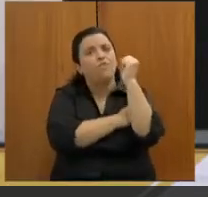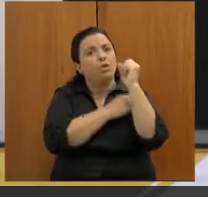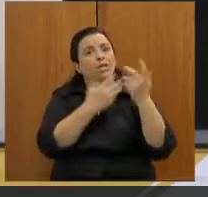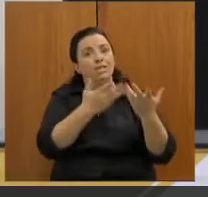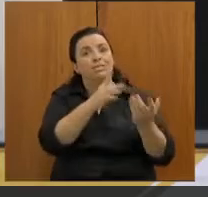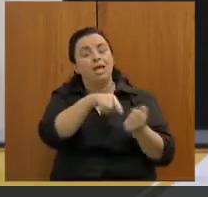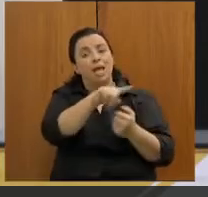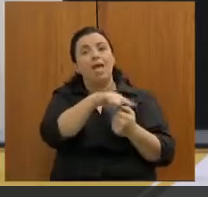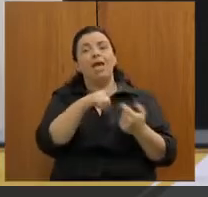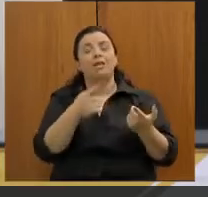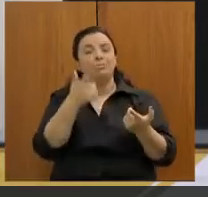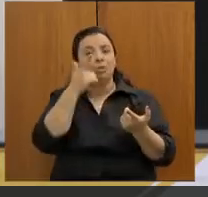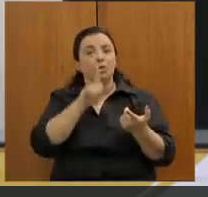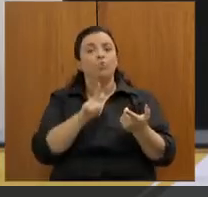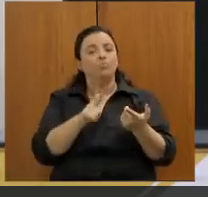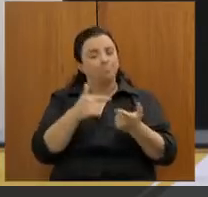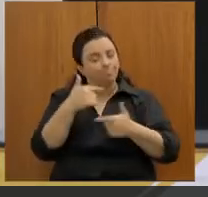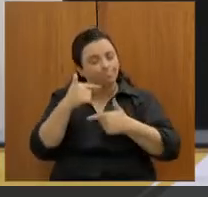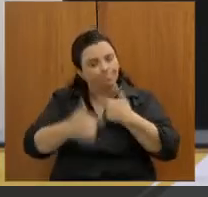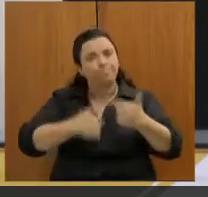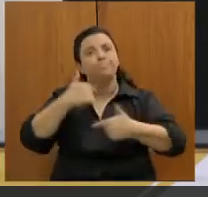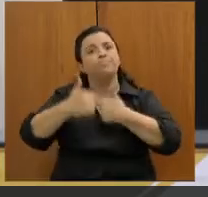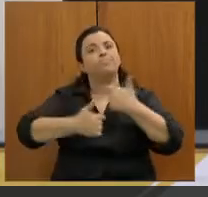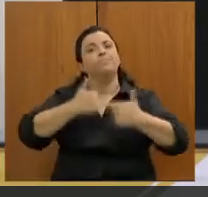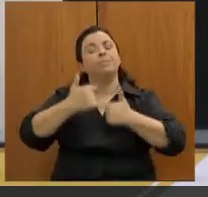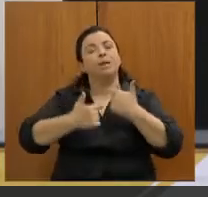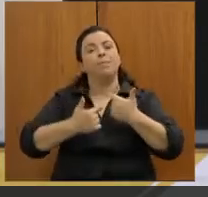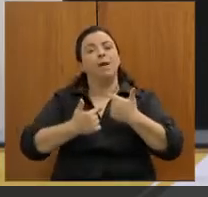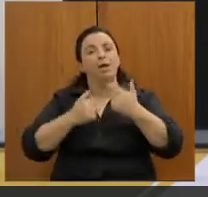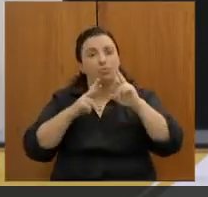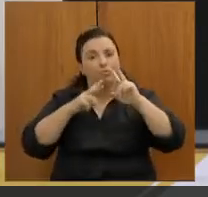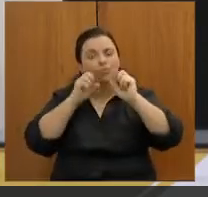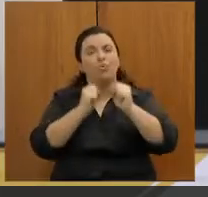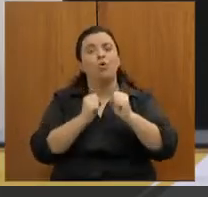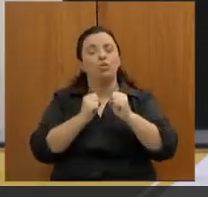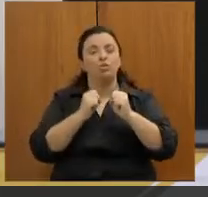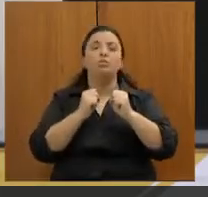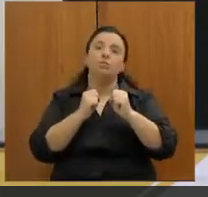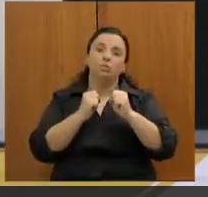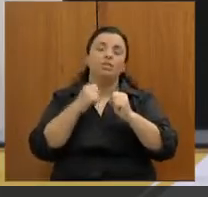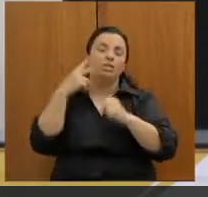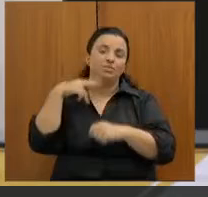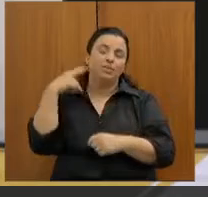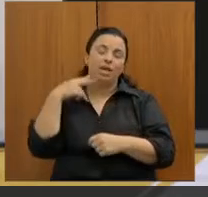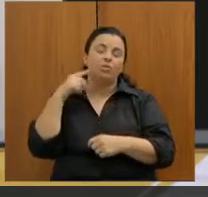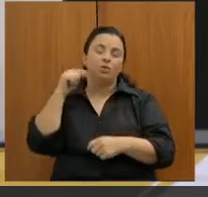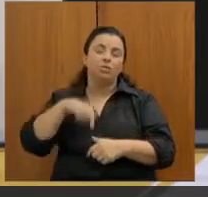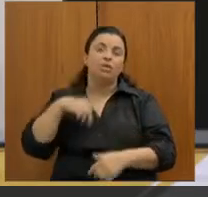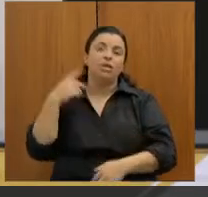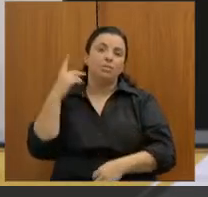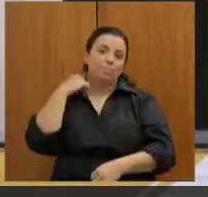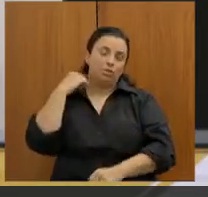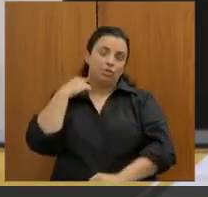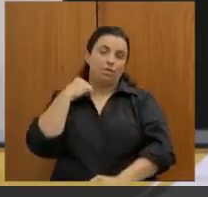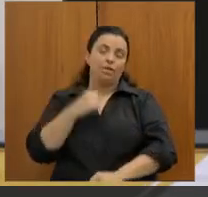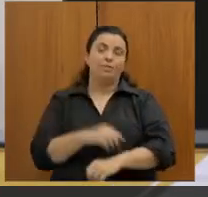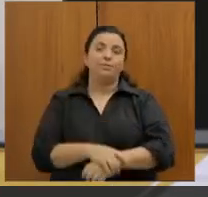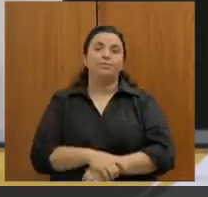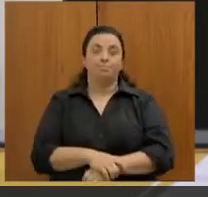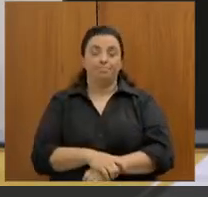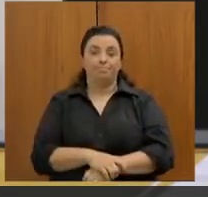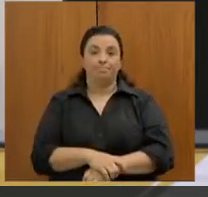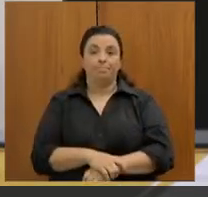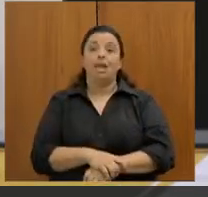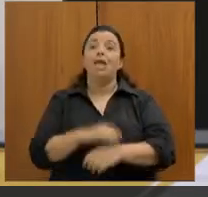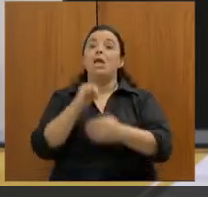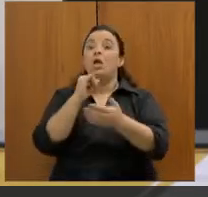em assessorar em fortalecer o trabalho das nossas vereadores no estado de Minas Gerais e as inscrições porque